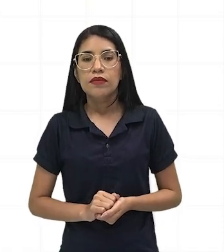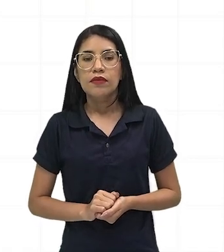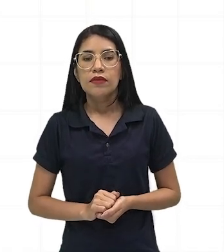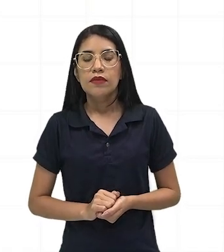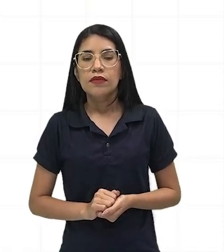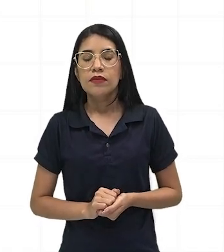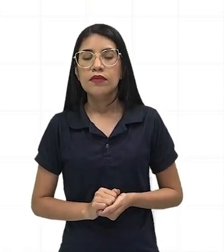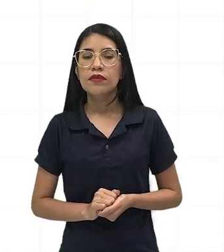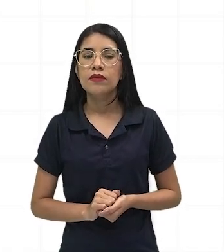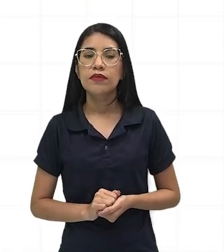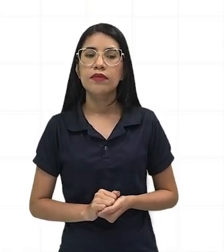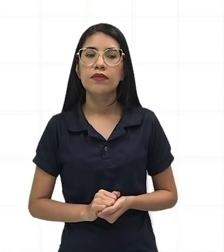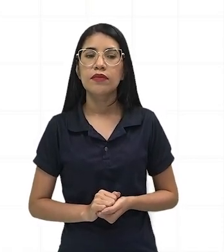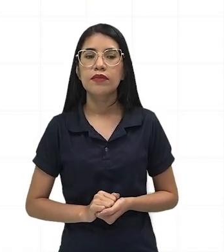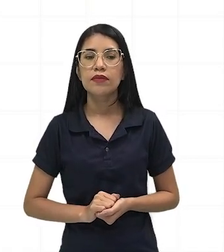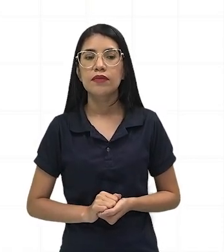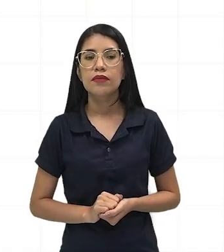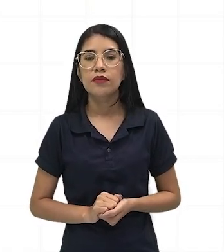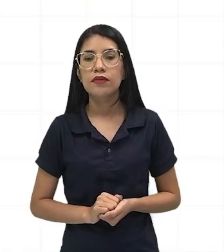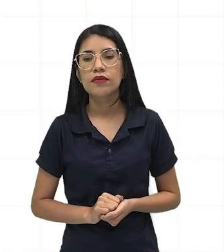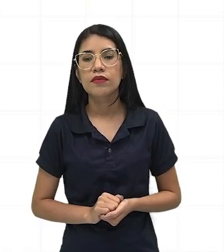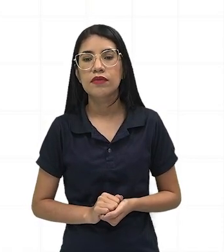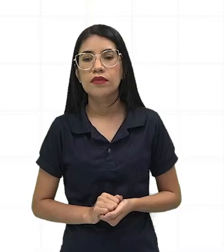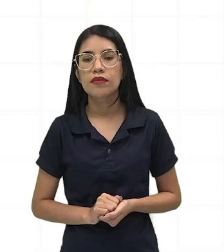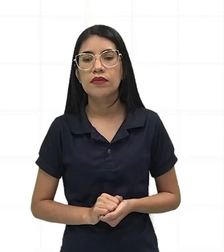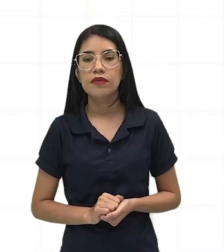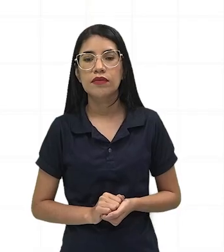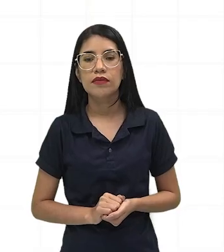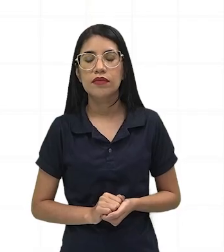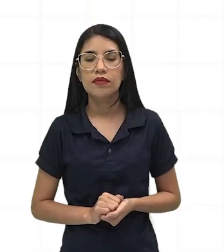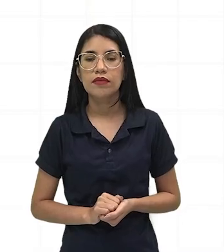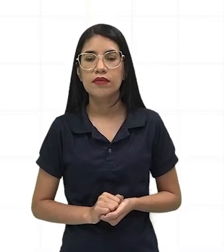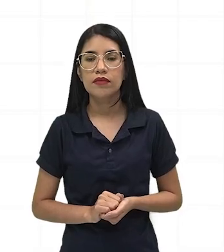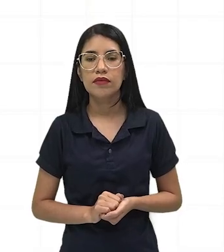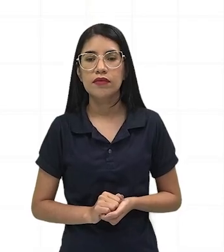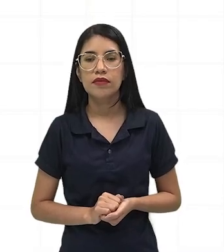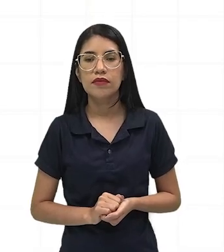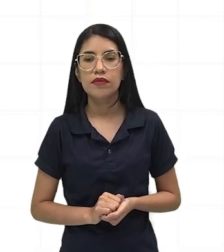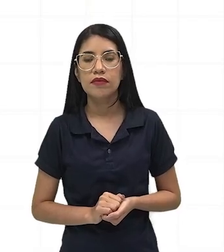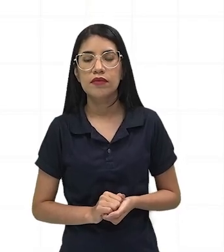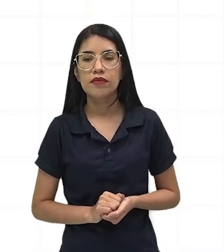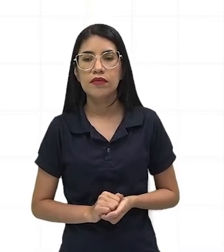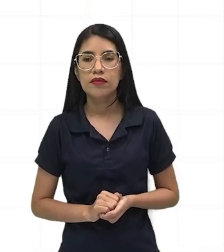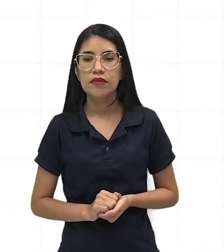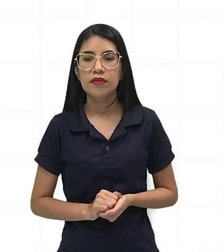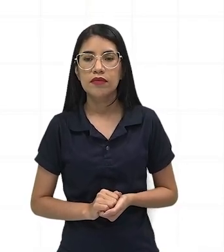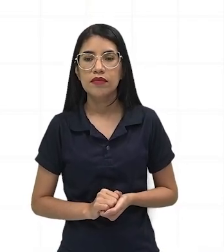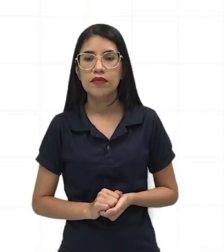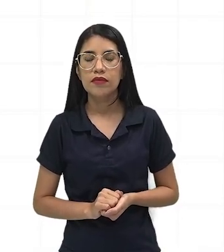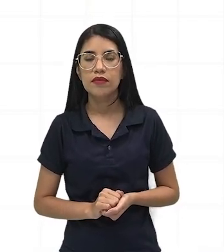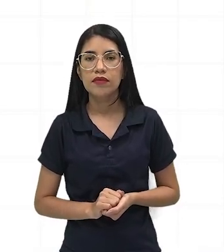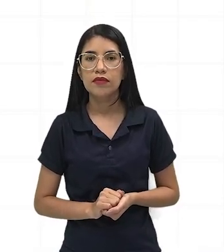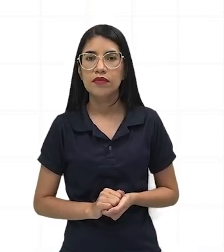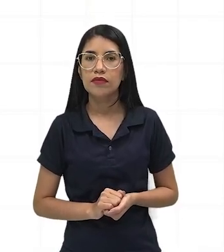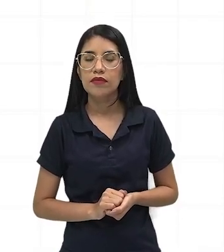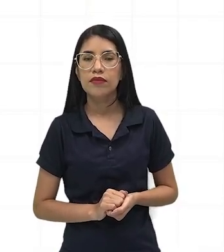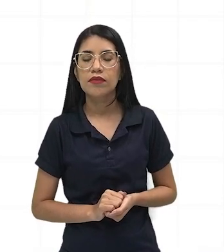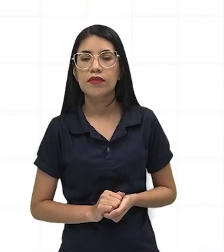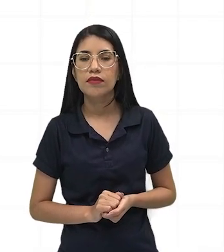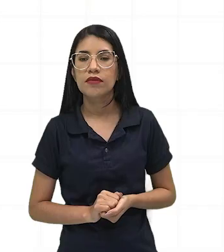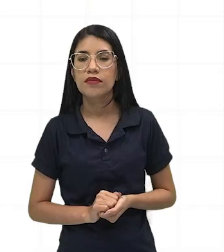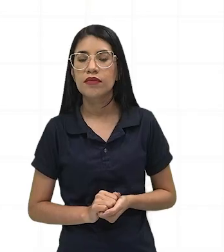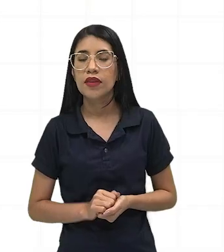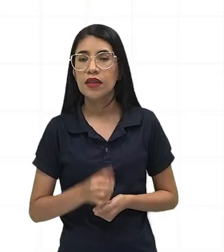Tá bom? Então, se esse meu ângulo todo, ele mede 60 graus, e eu vou traçar aqui